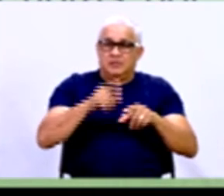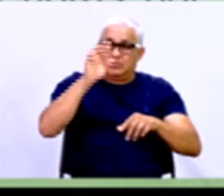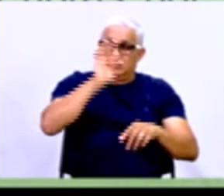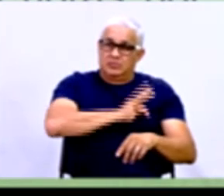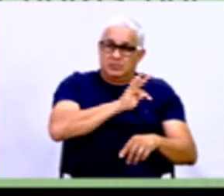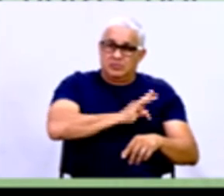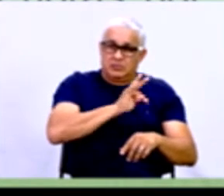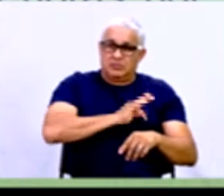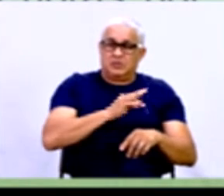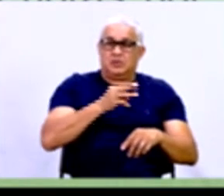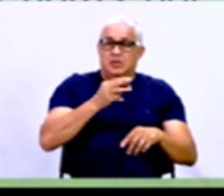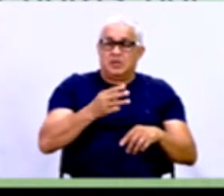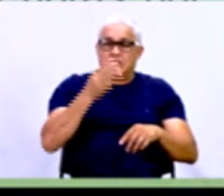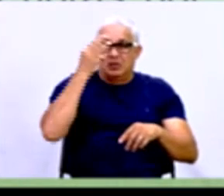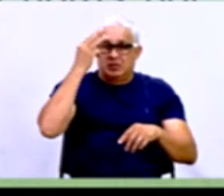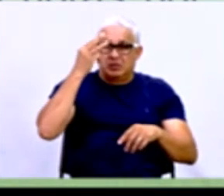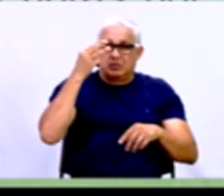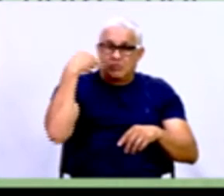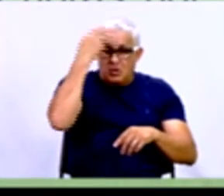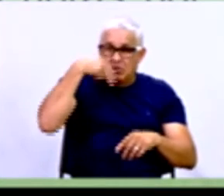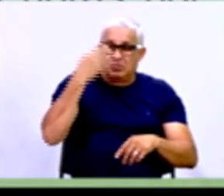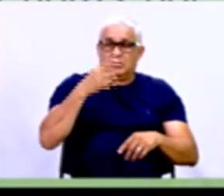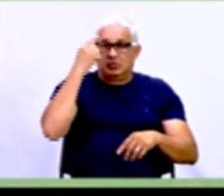durante 2 meses para inspeção na obra.